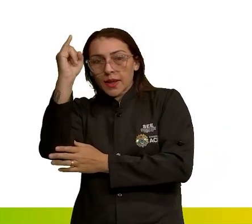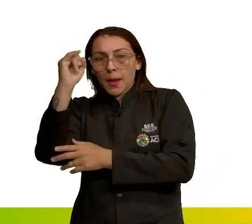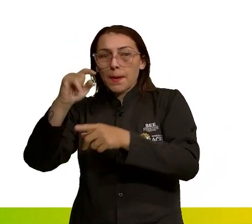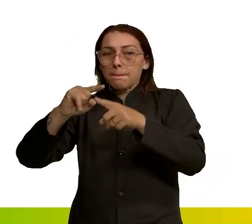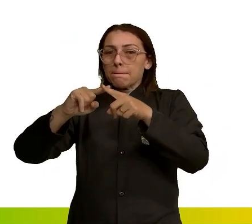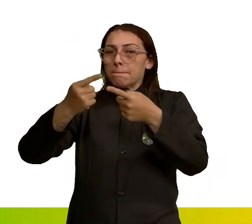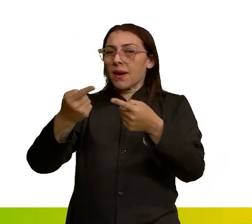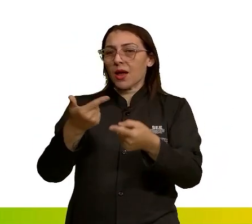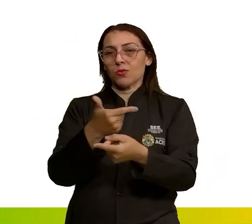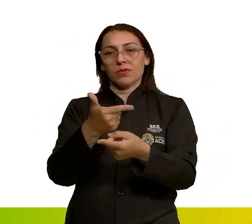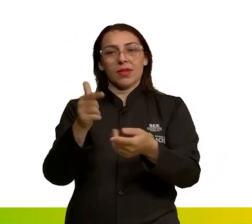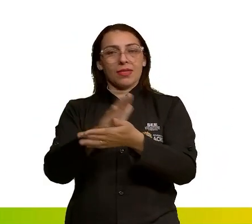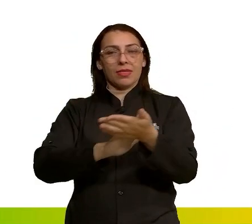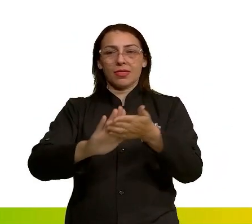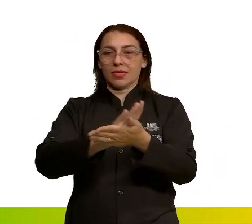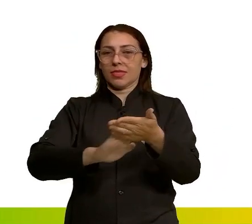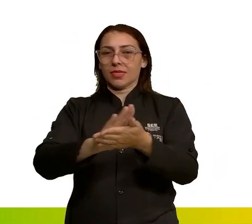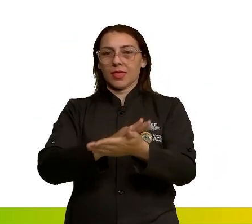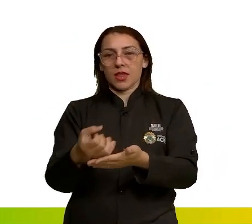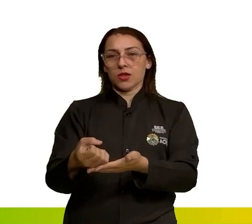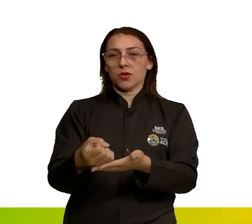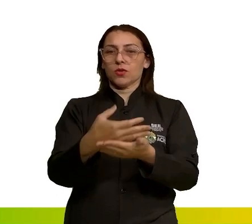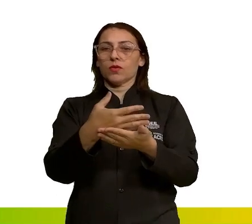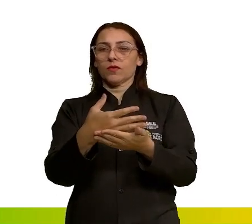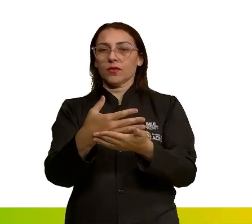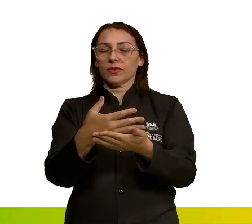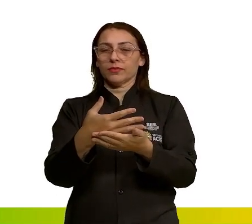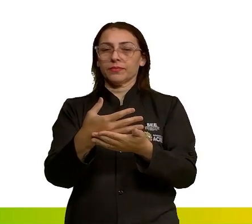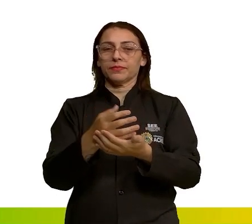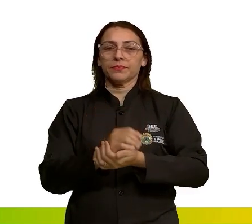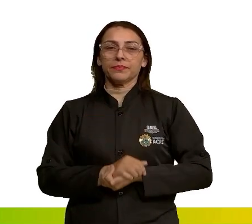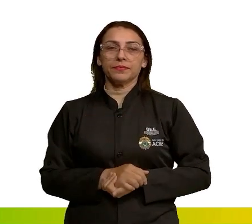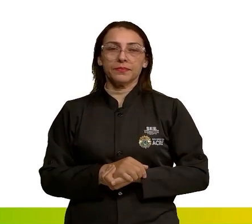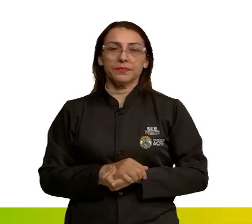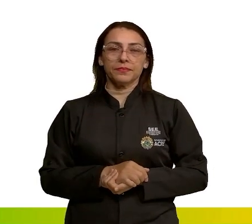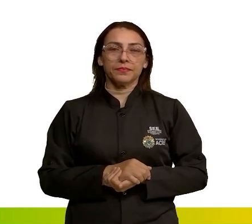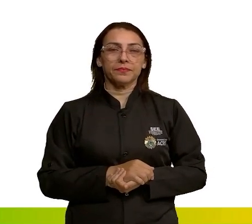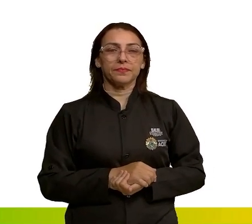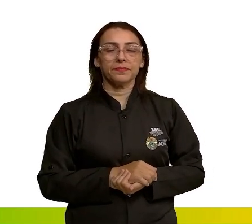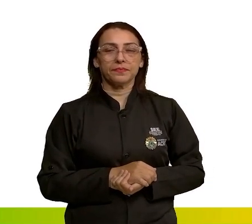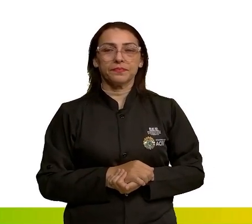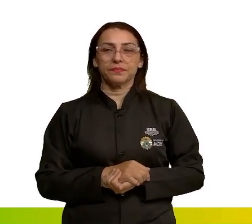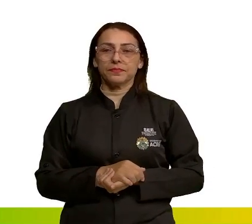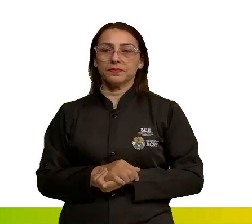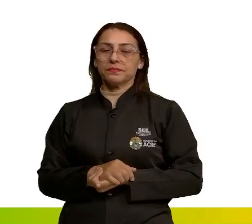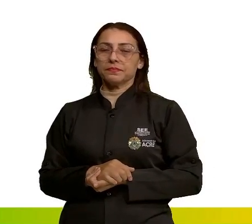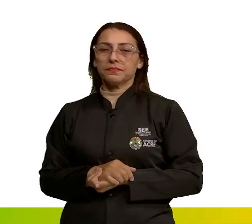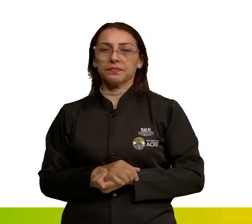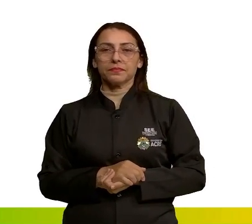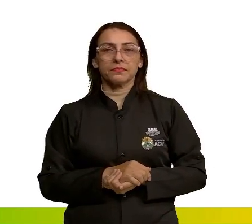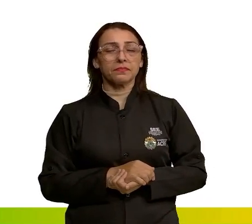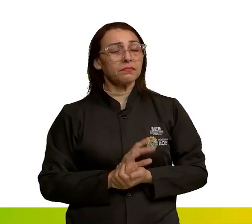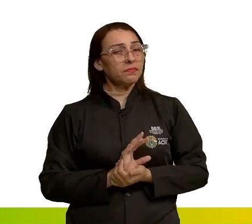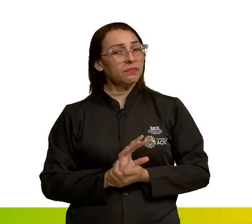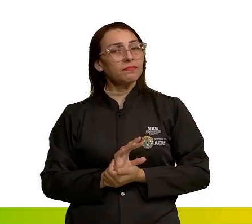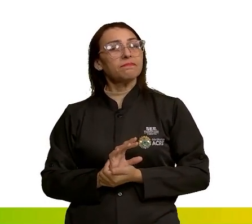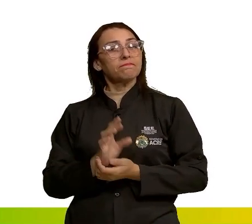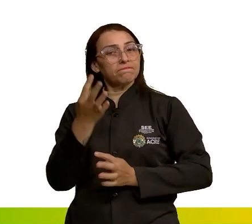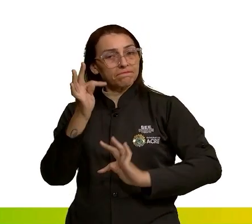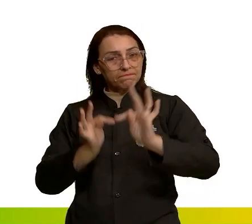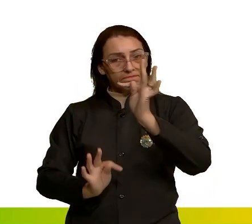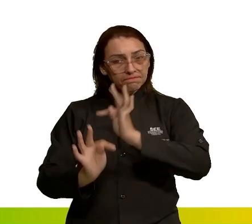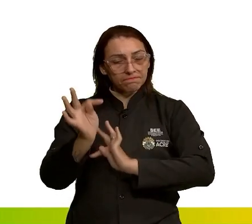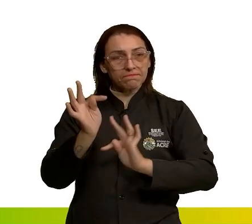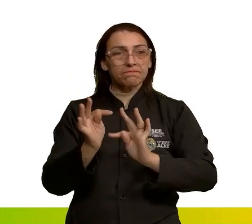para produzir ideias, não para gerar novas. Então, na verdade, a